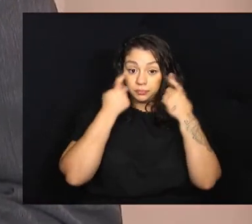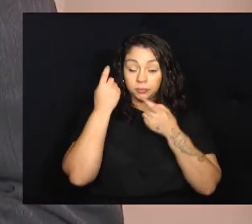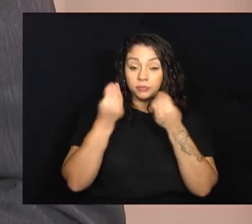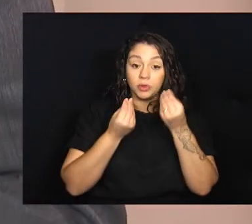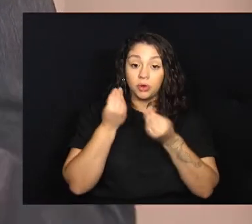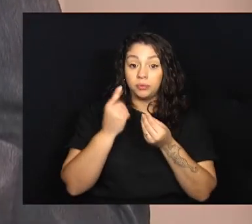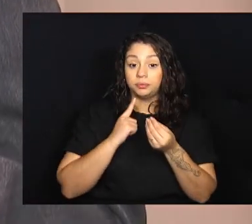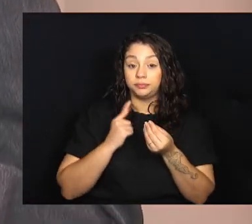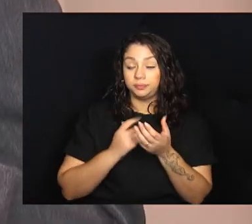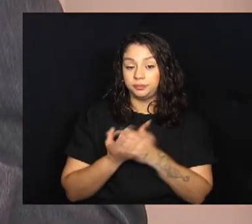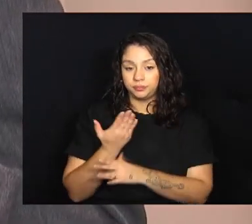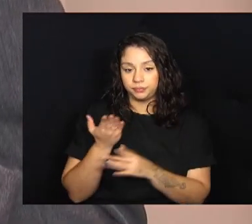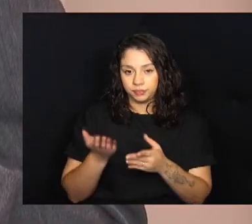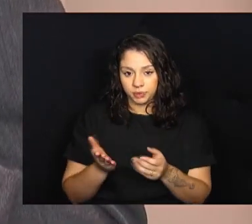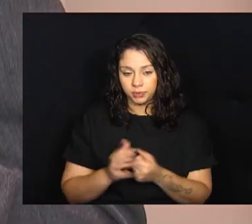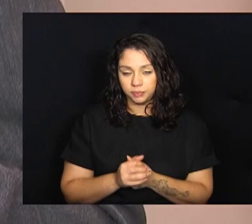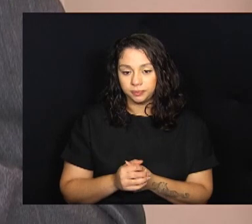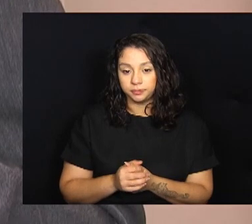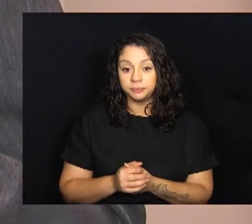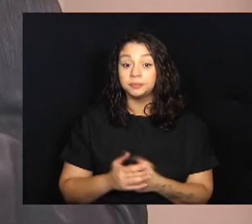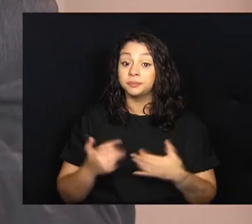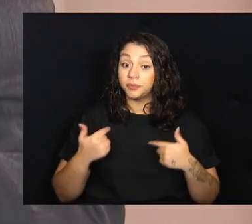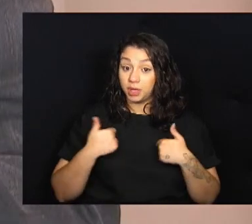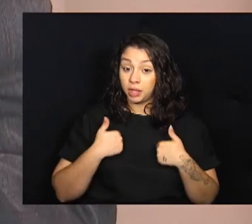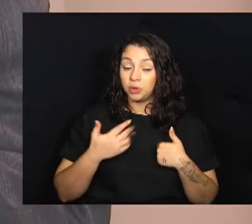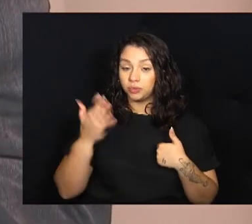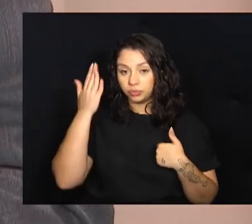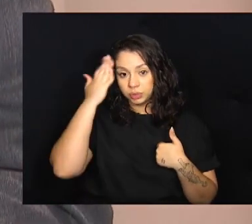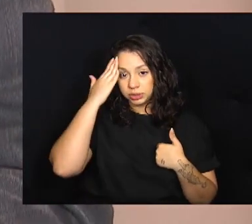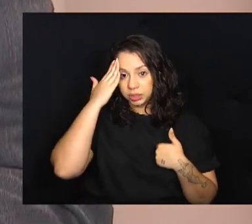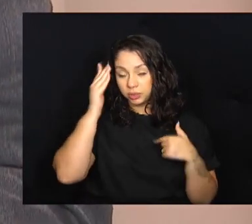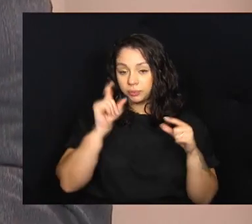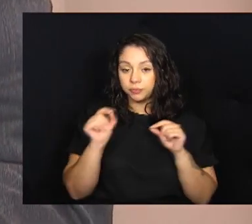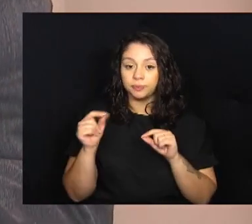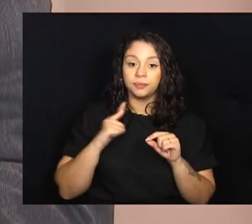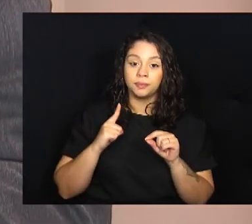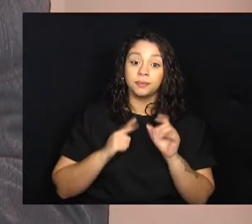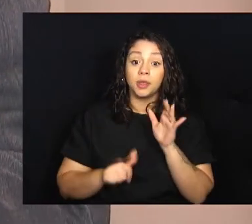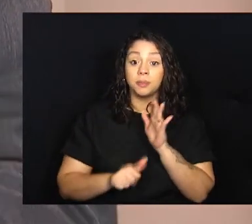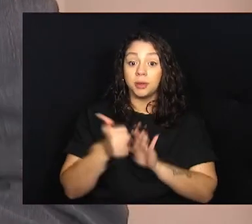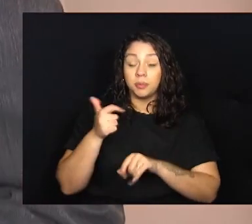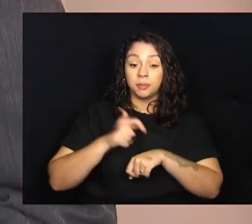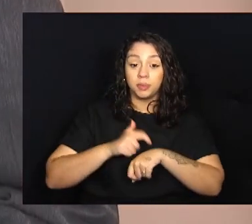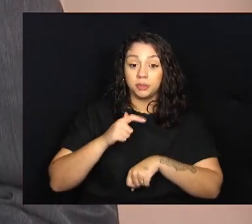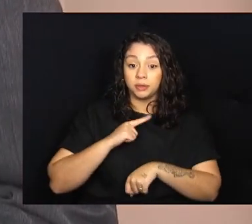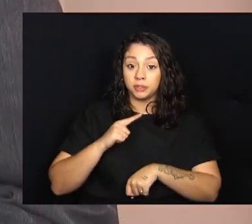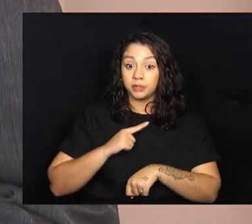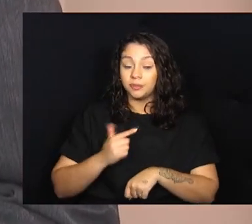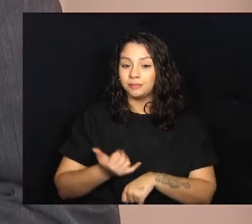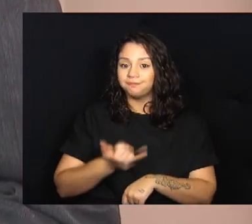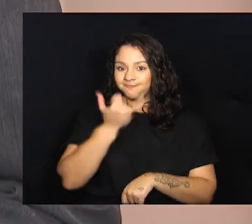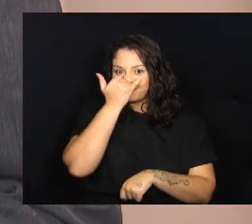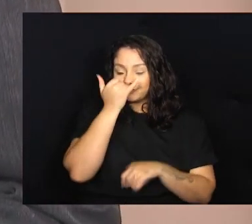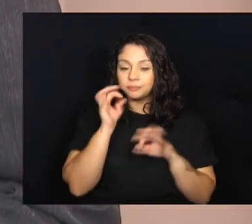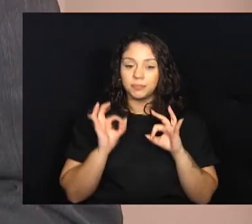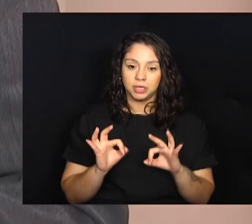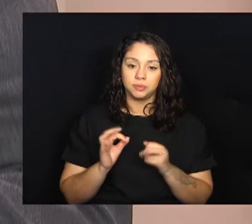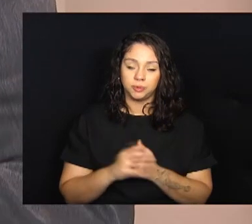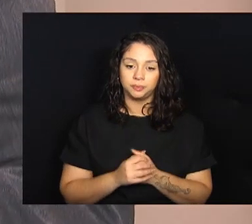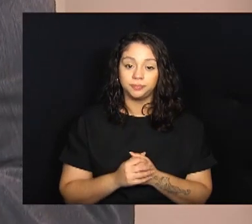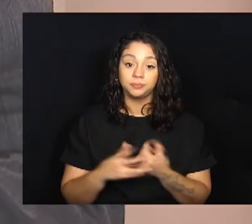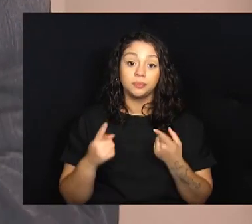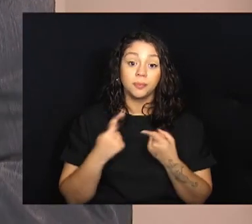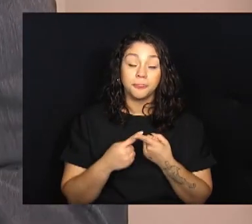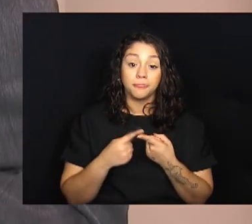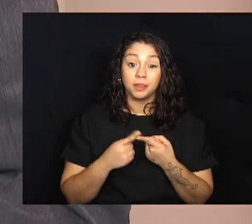ocorreu isso. Pelo que eu tenho conhecimento, foi a primeira vez que gerou uma tragédia tão grande, porque